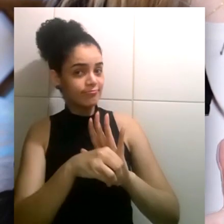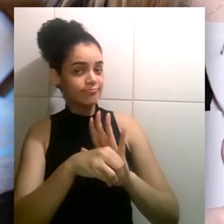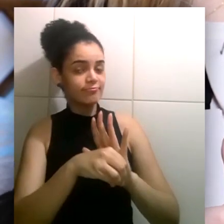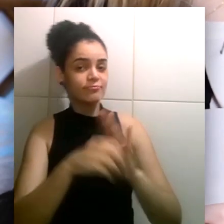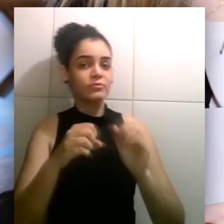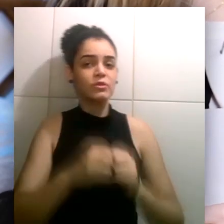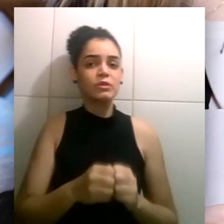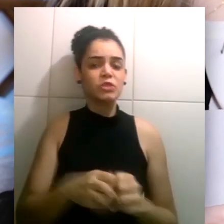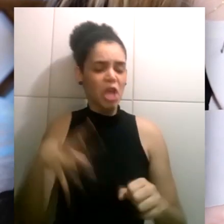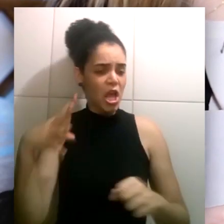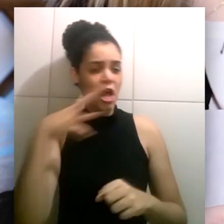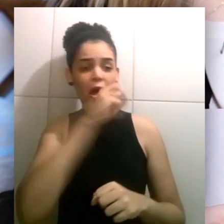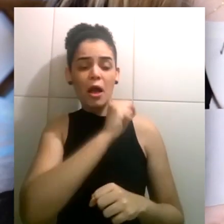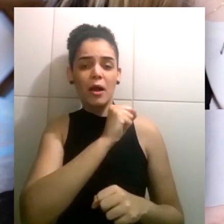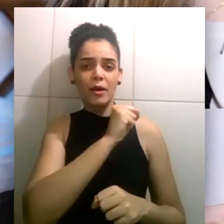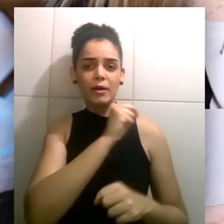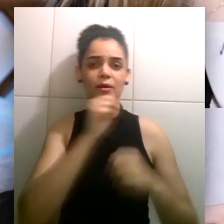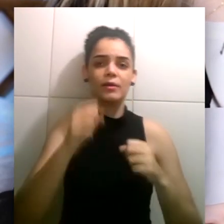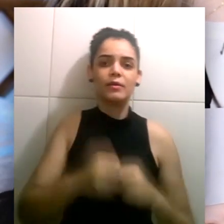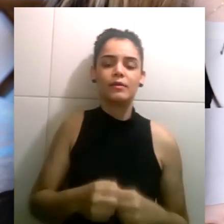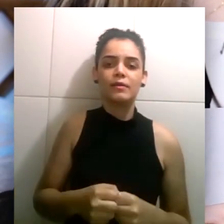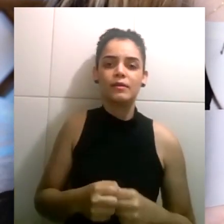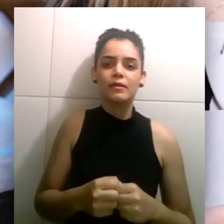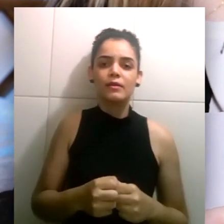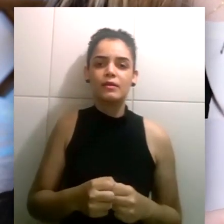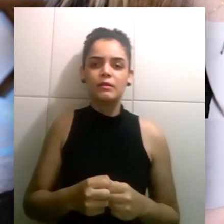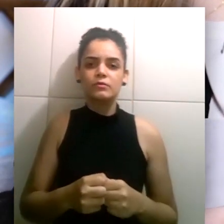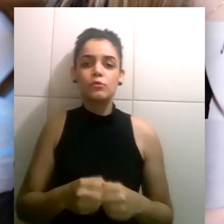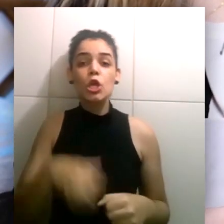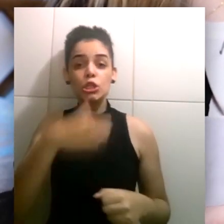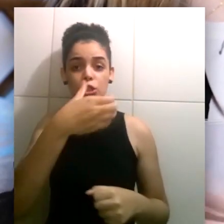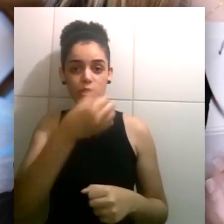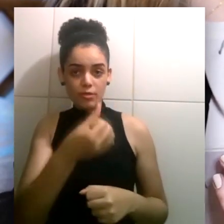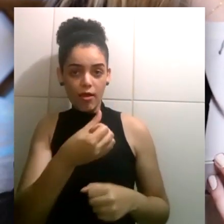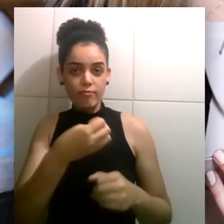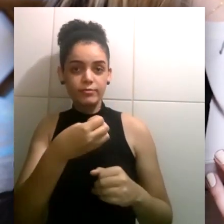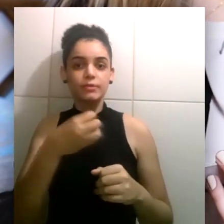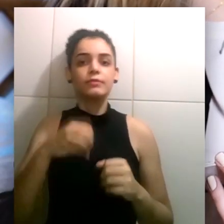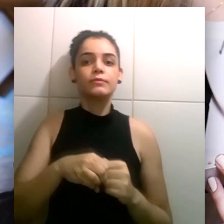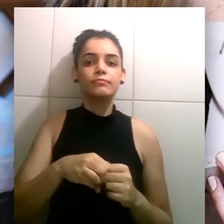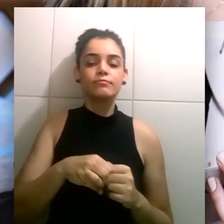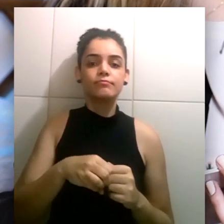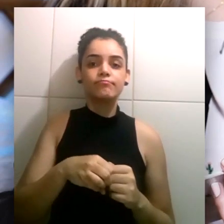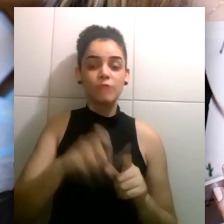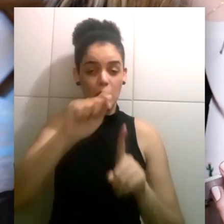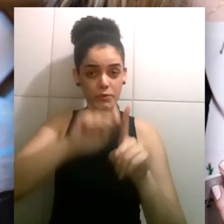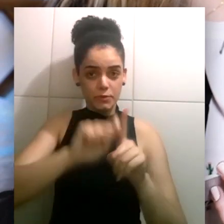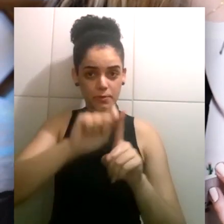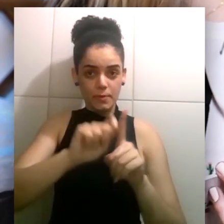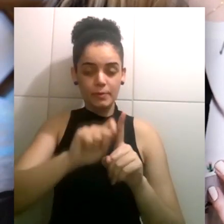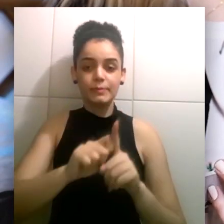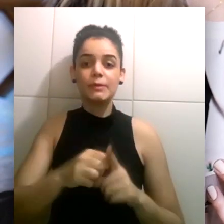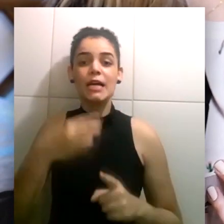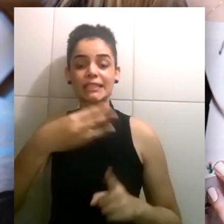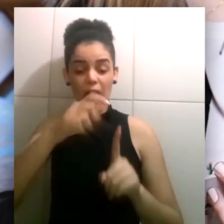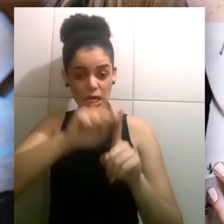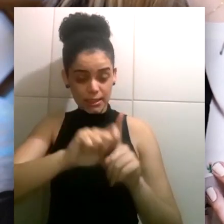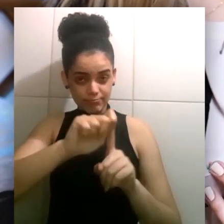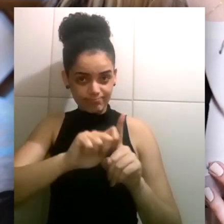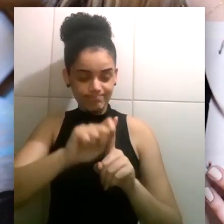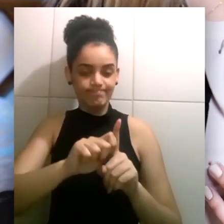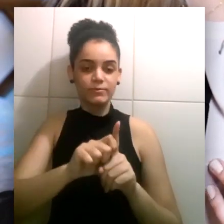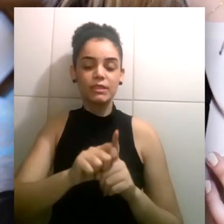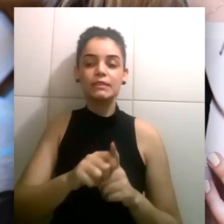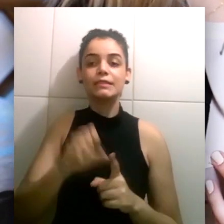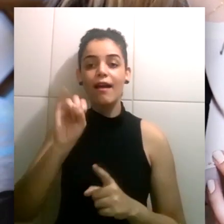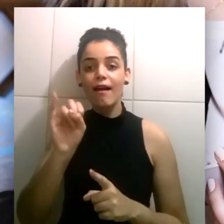né, de curto prazo e tal, mas meu tempo na Jocum foi curto, foi só de 6 meses. Mas eu passei 3 meses na Índia, tive uma experiência